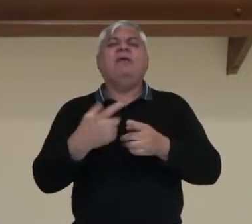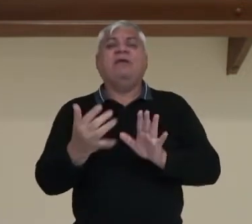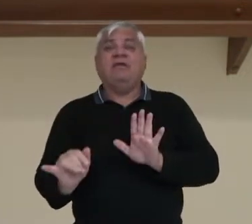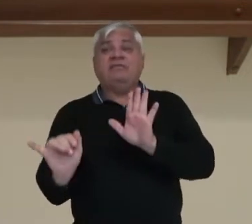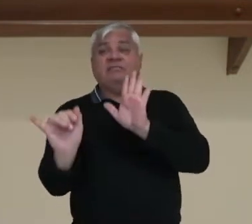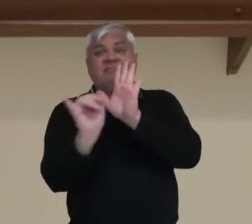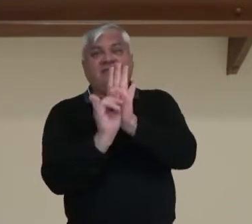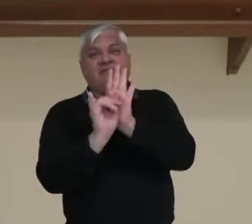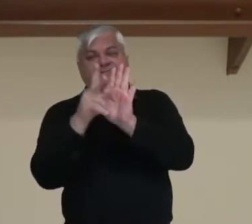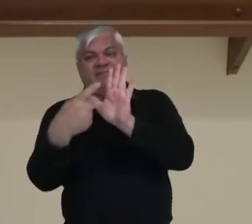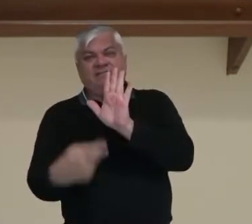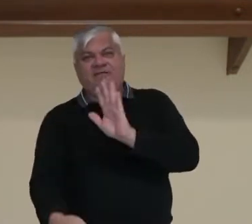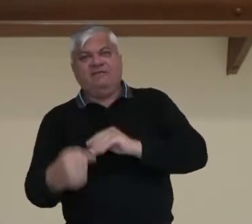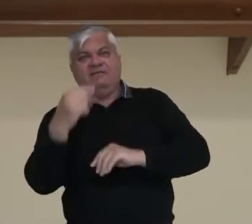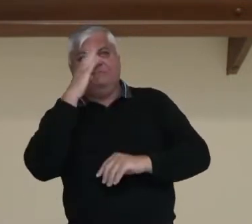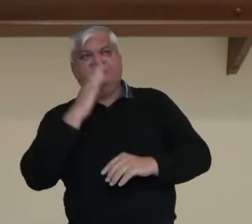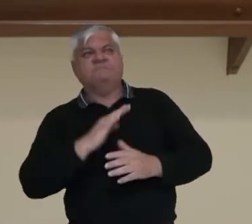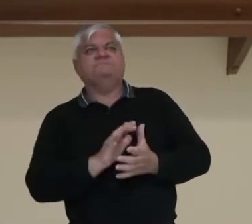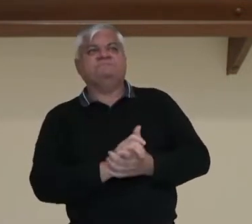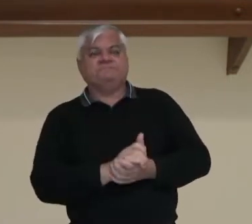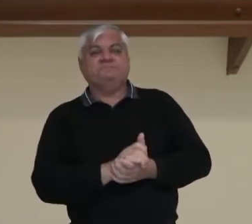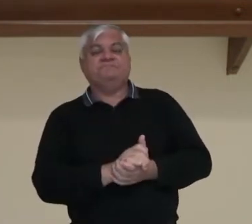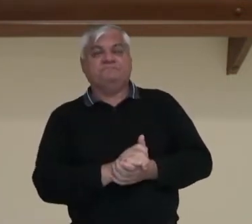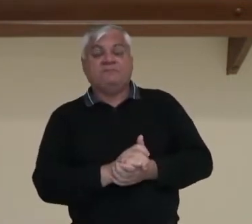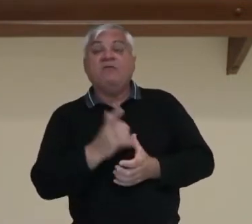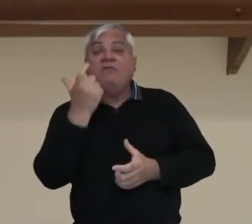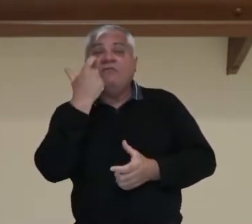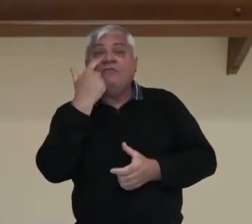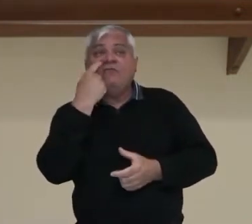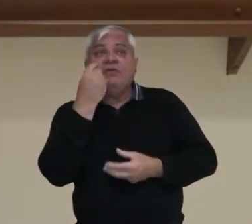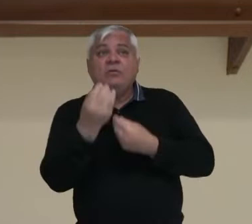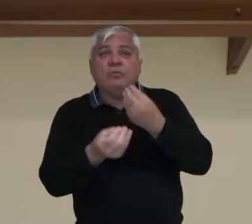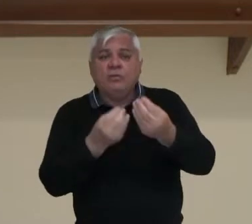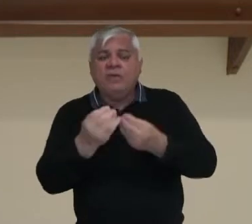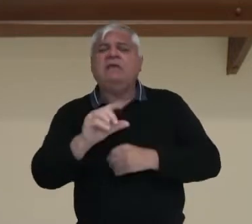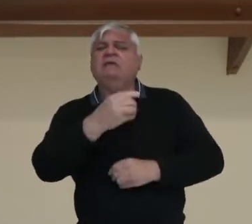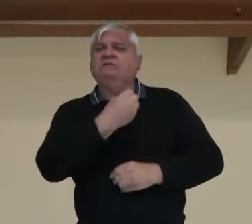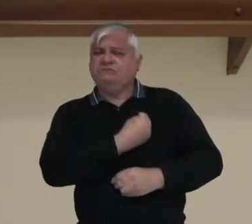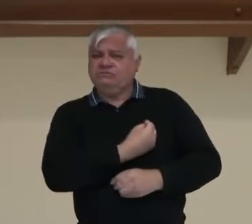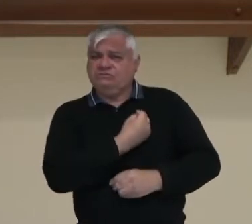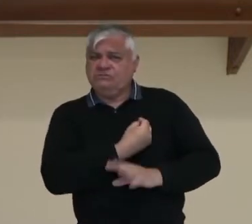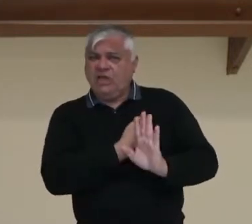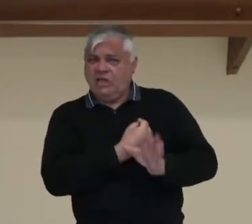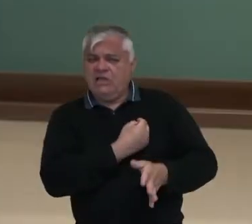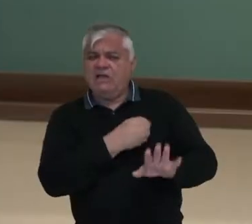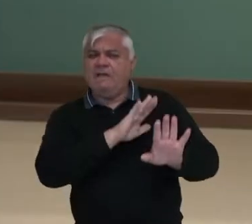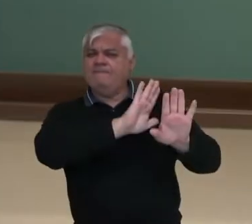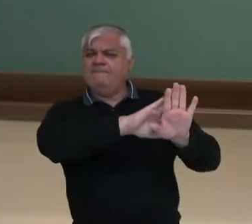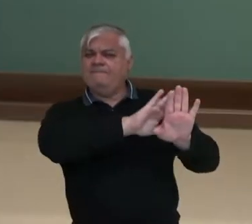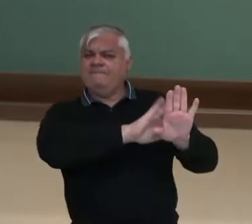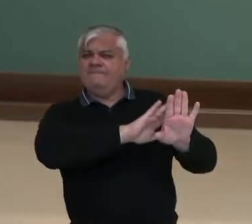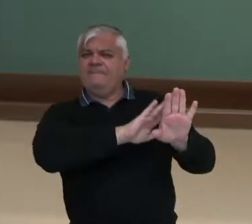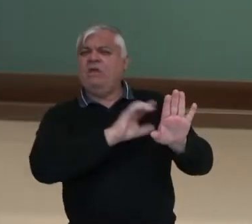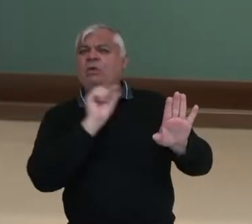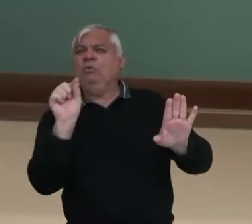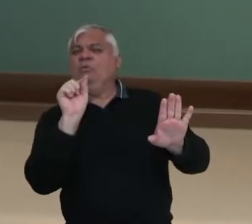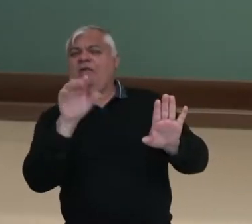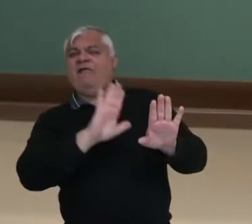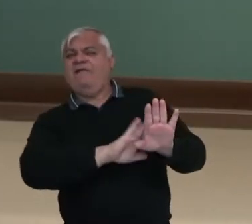identidade nacional? E a gente vai ver que existia uma intenção. A intenção